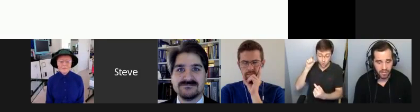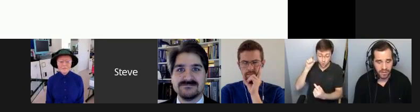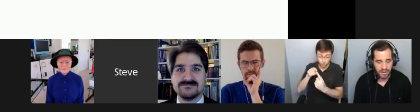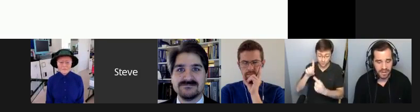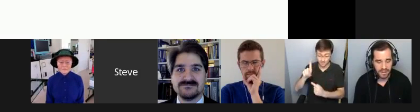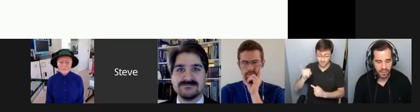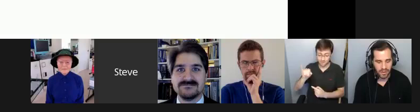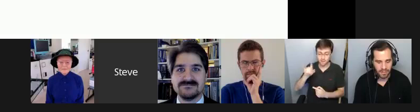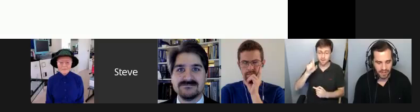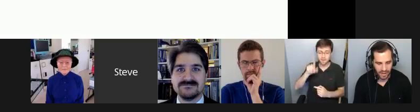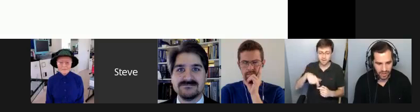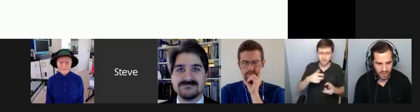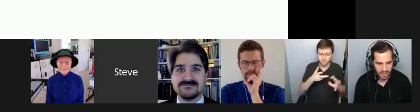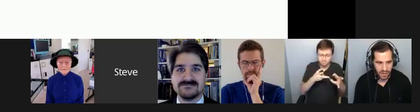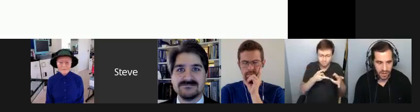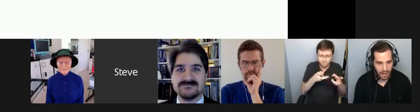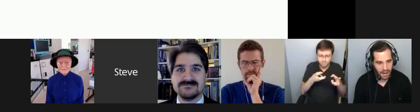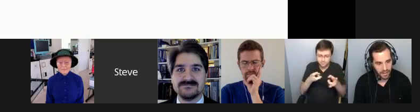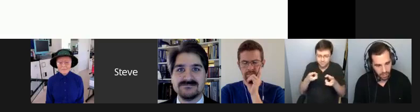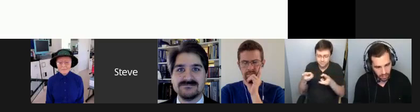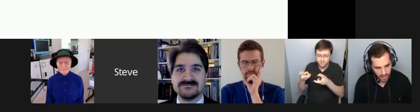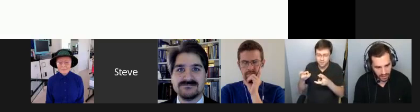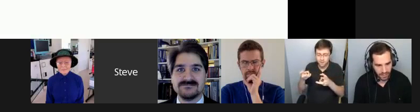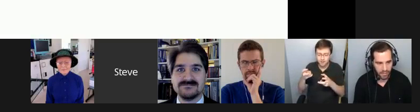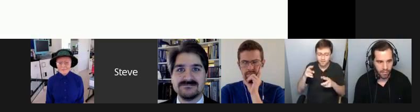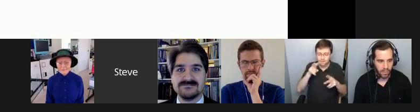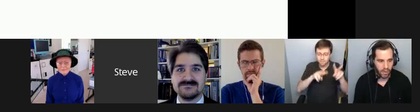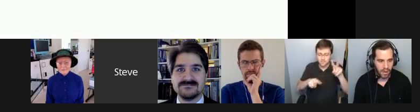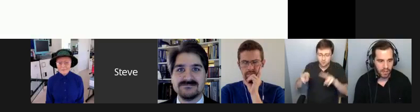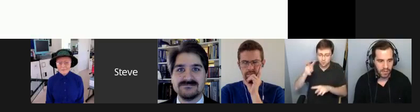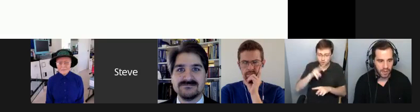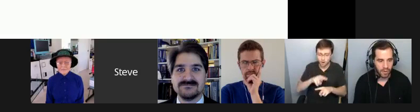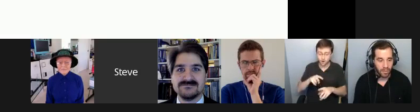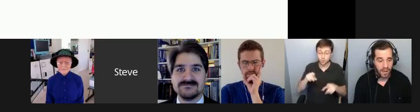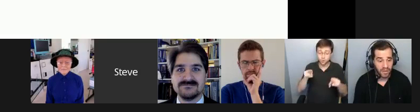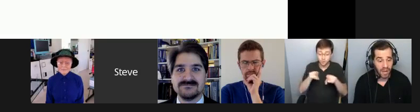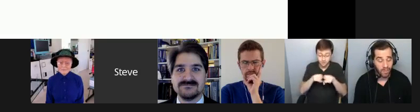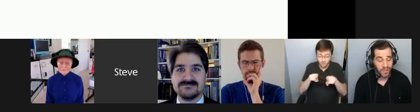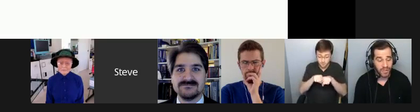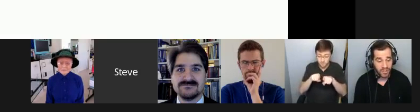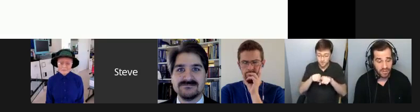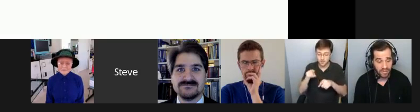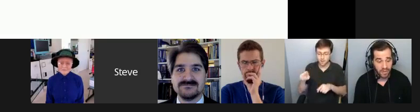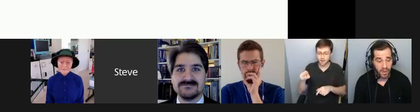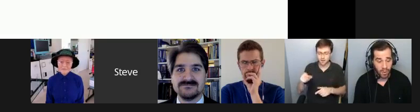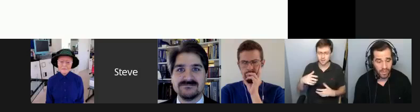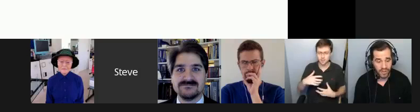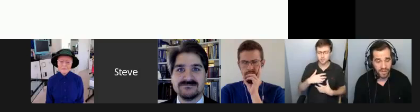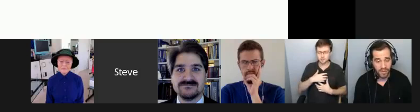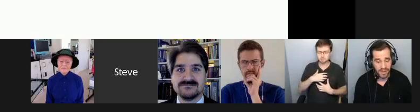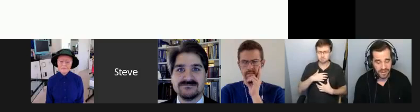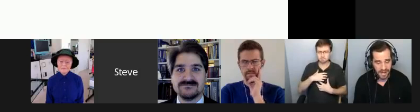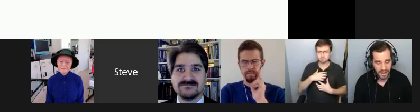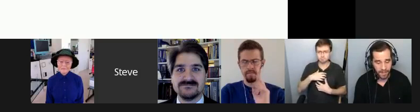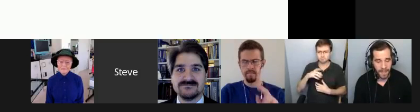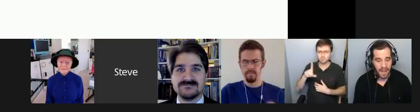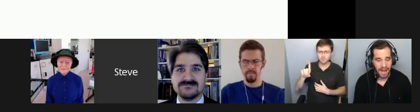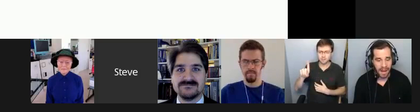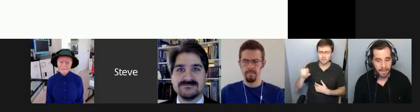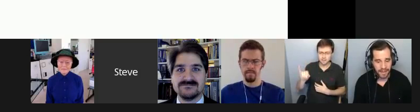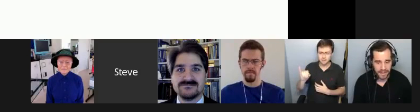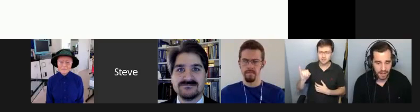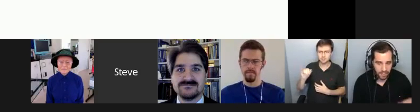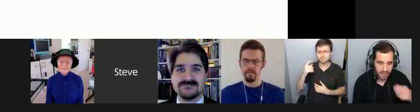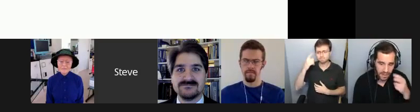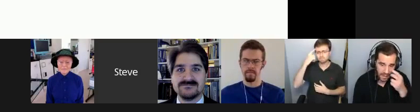fala sobre descrições imagéticas, né? Então, como eu estava colocando anteriormente, o objetivo é utilizar